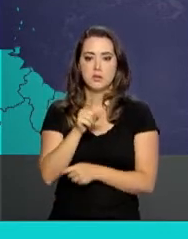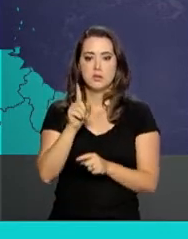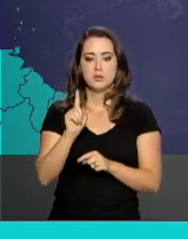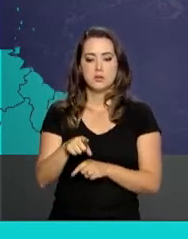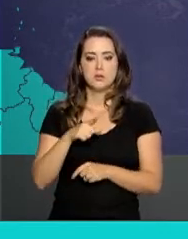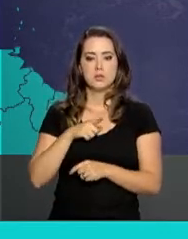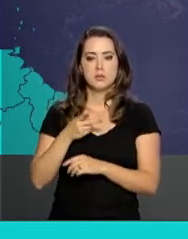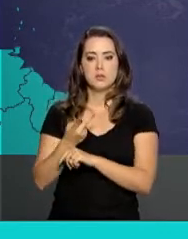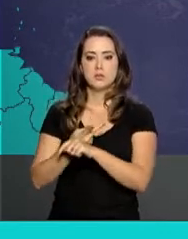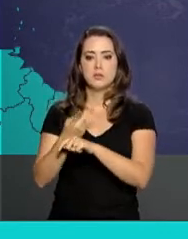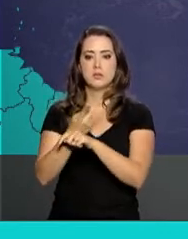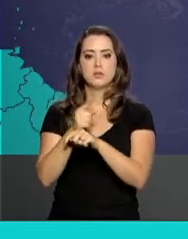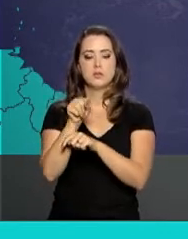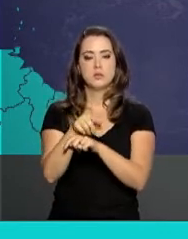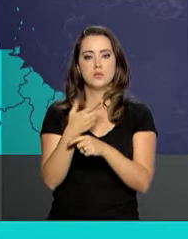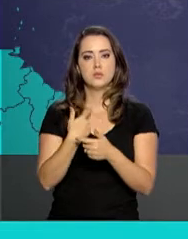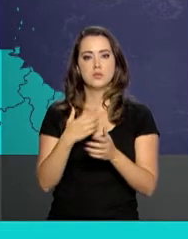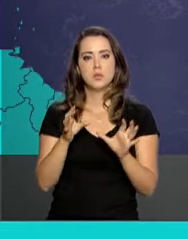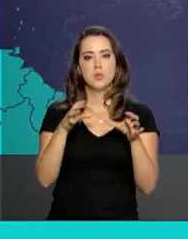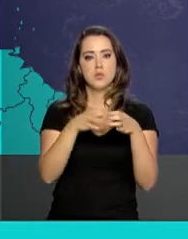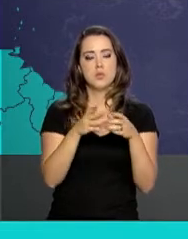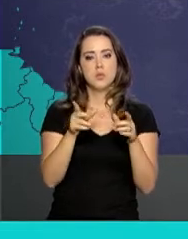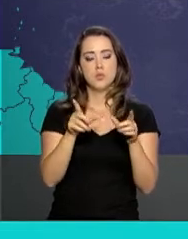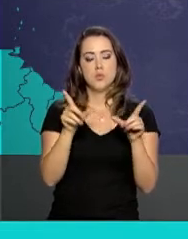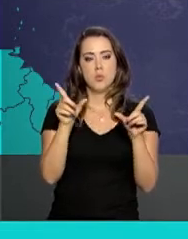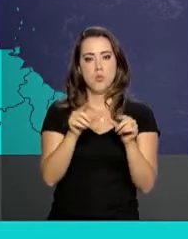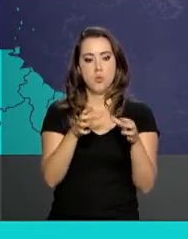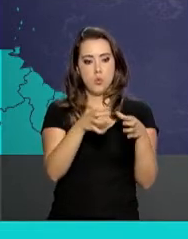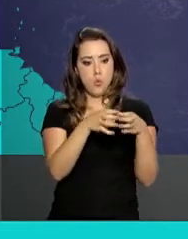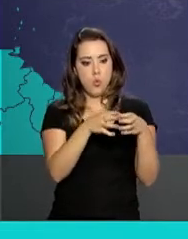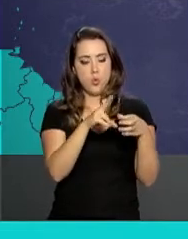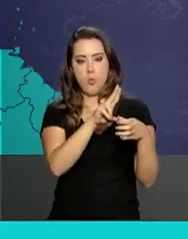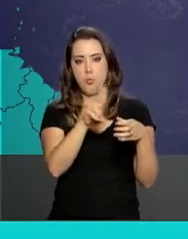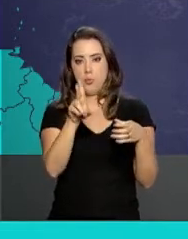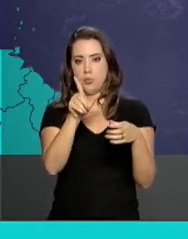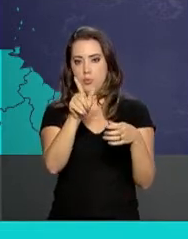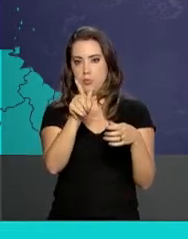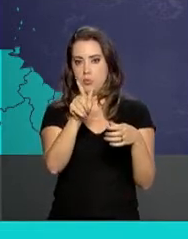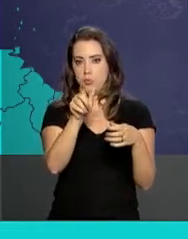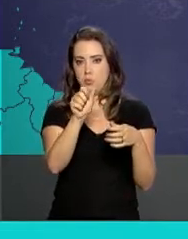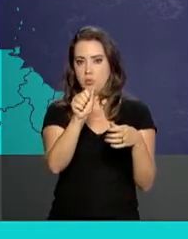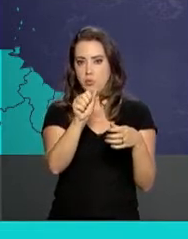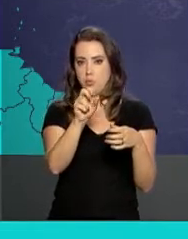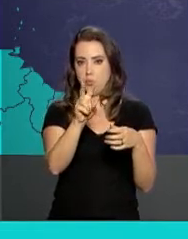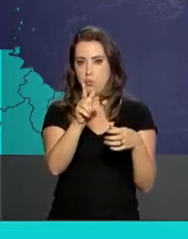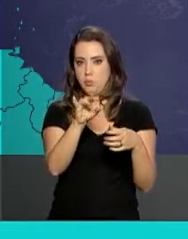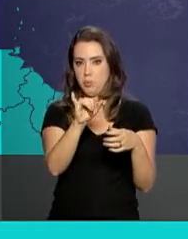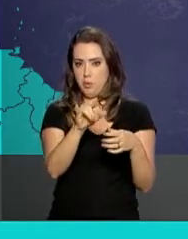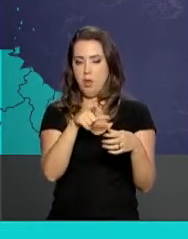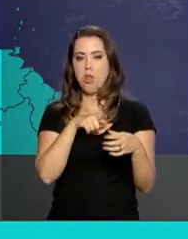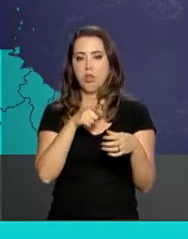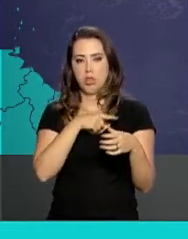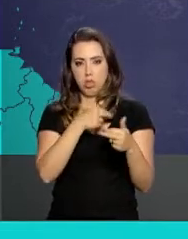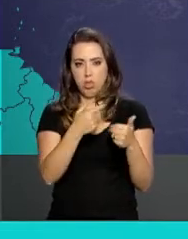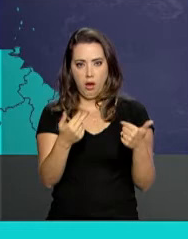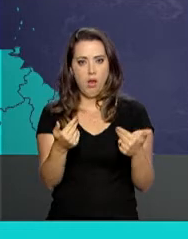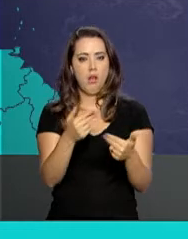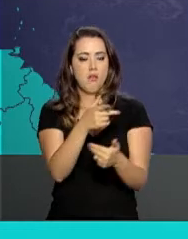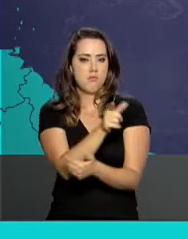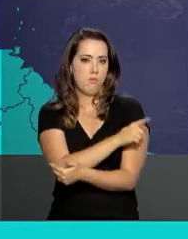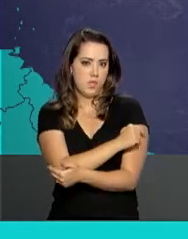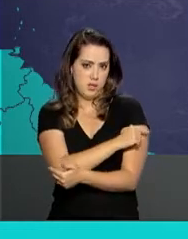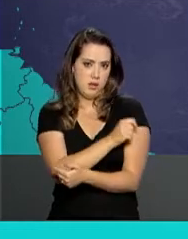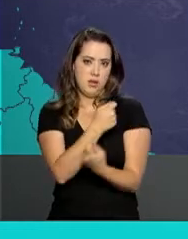ele recorre a essa organização que ela tem os estoques para suprir